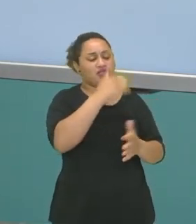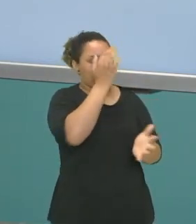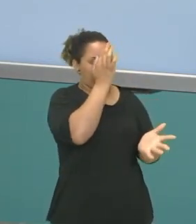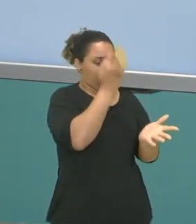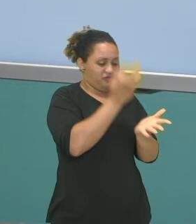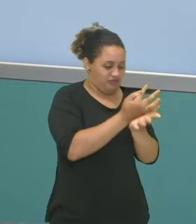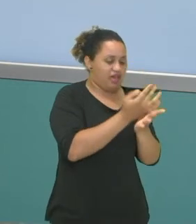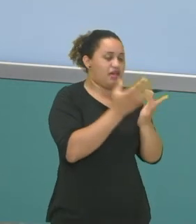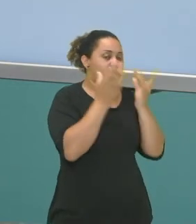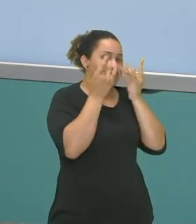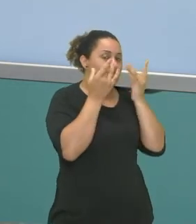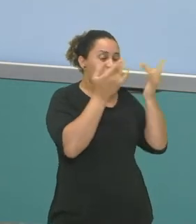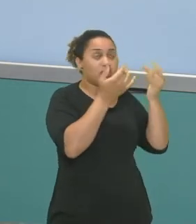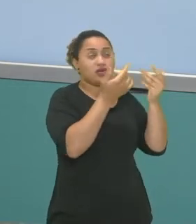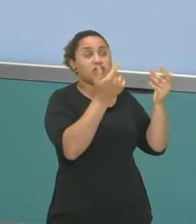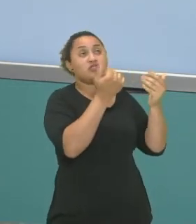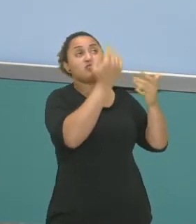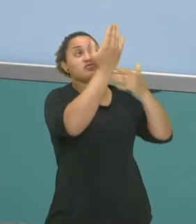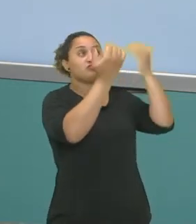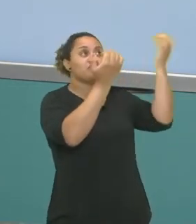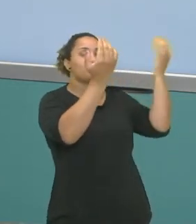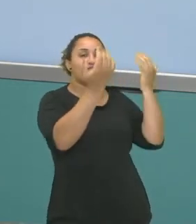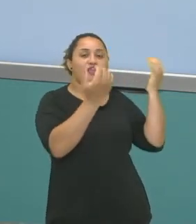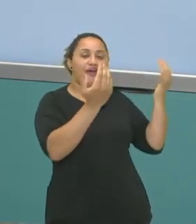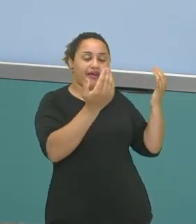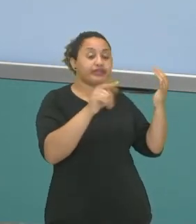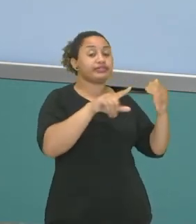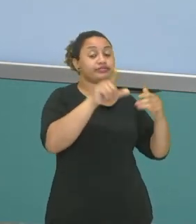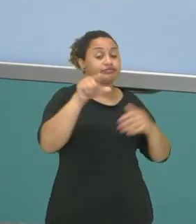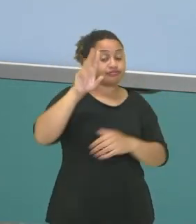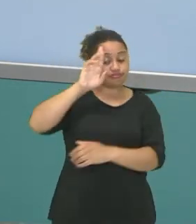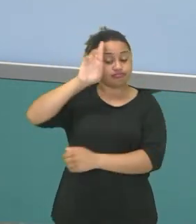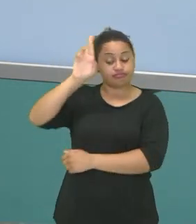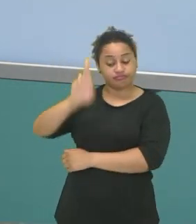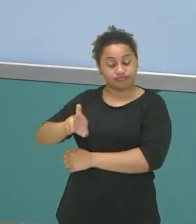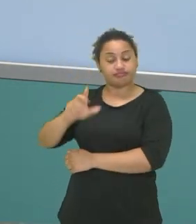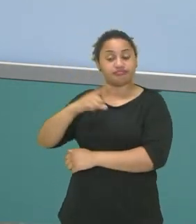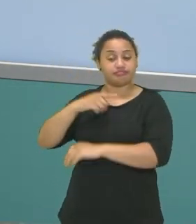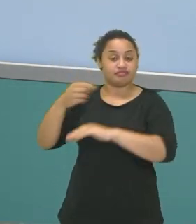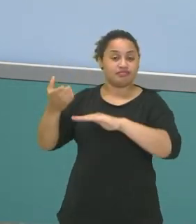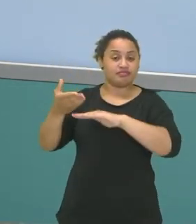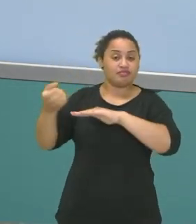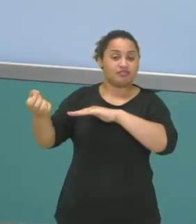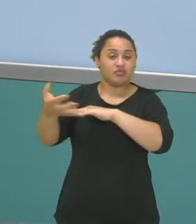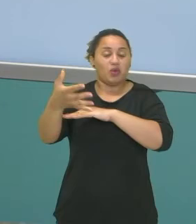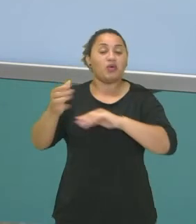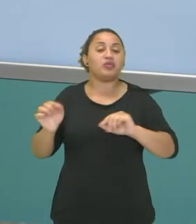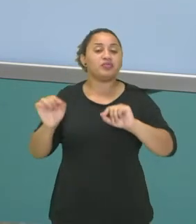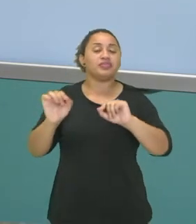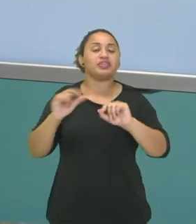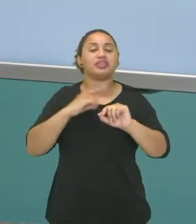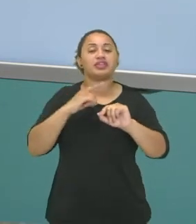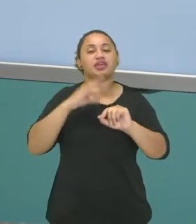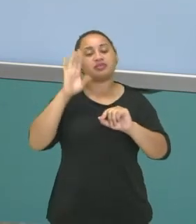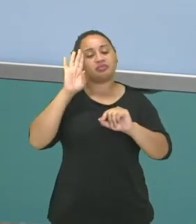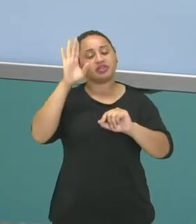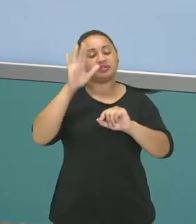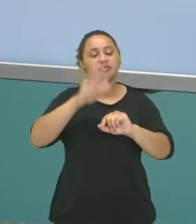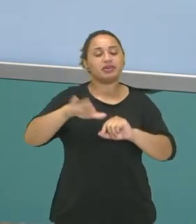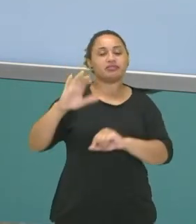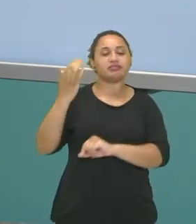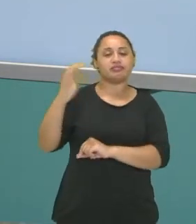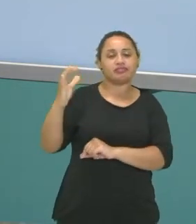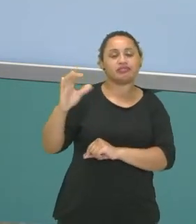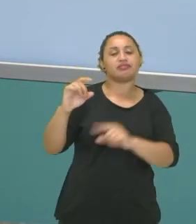que é transcendental. O racionalismo traz na modernidade, principalmente dentro da ciência e da